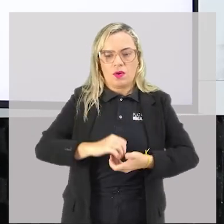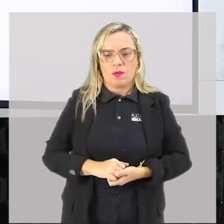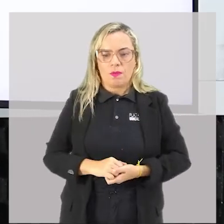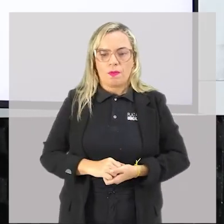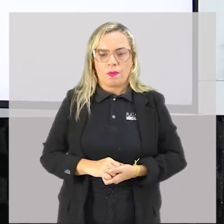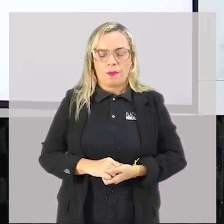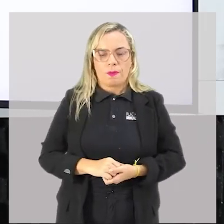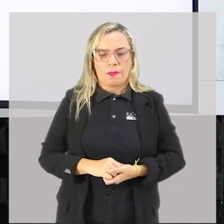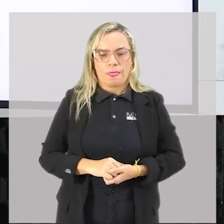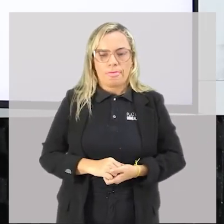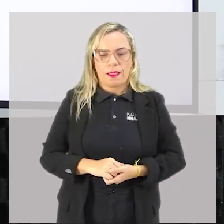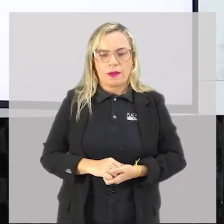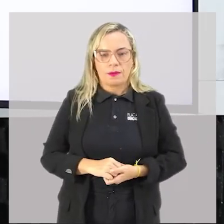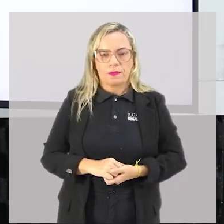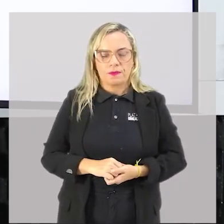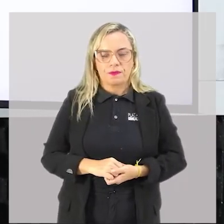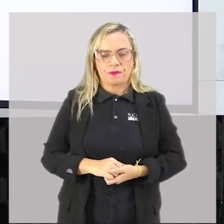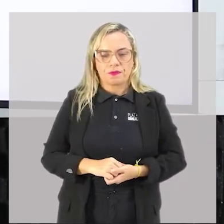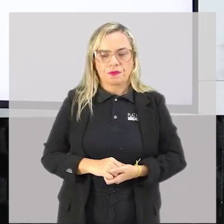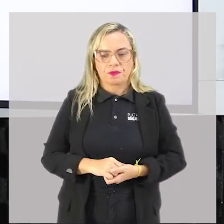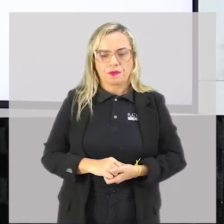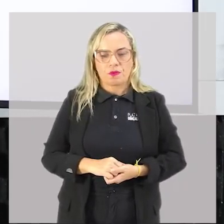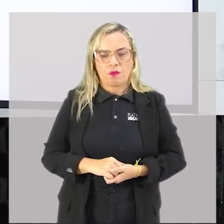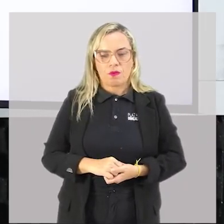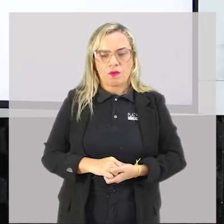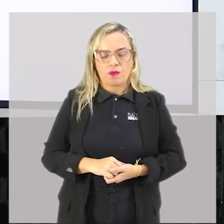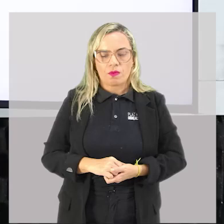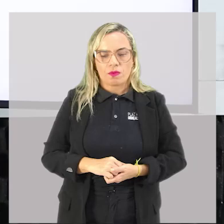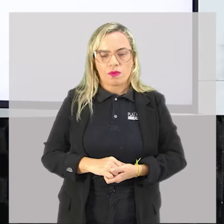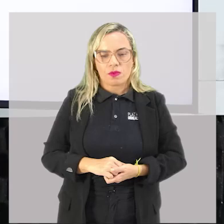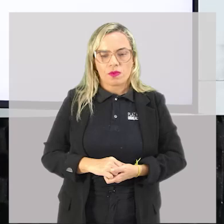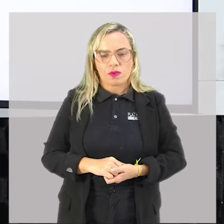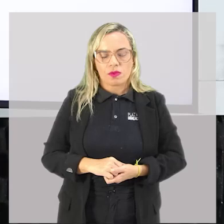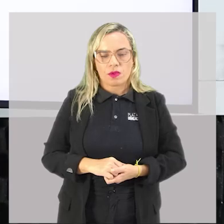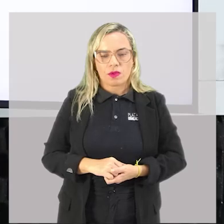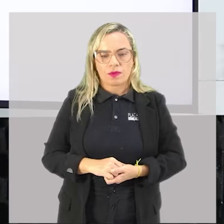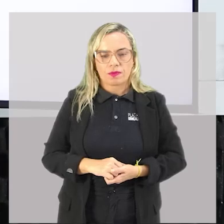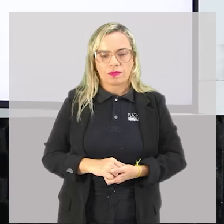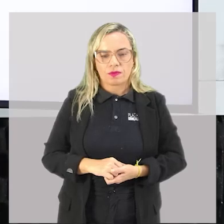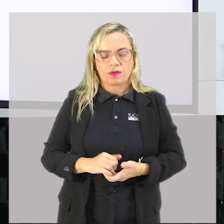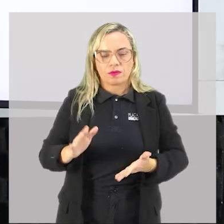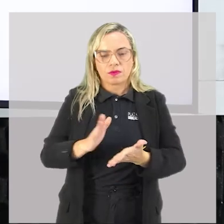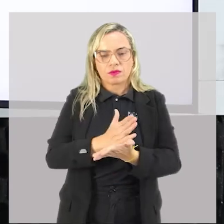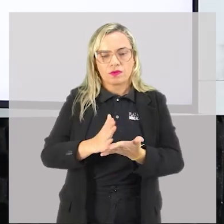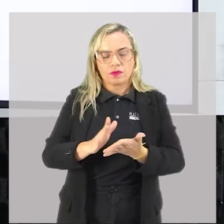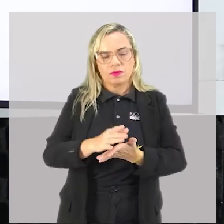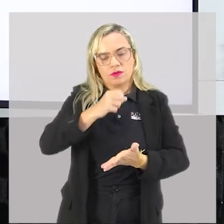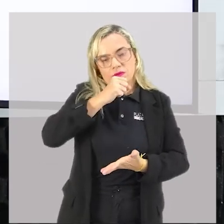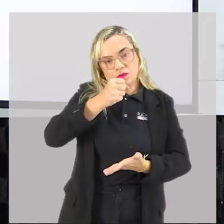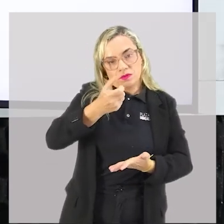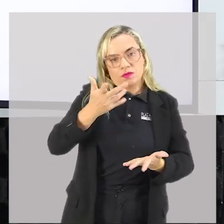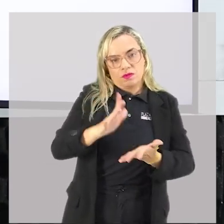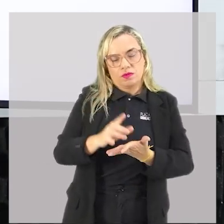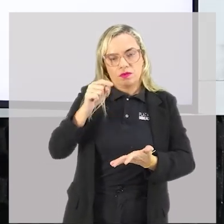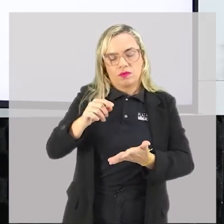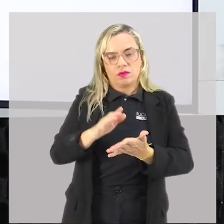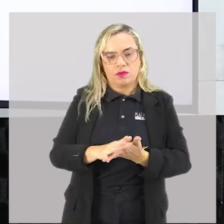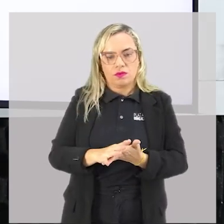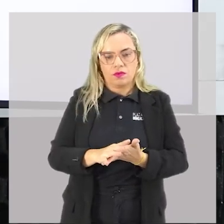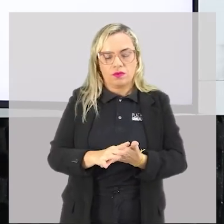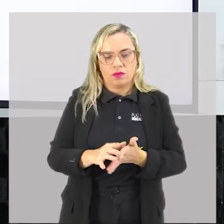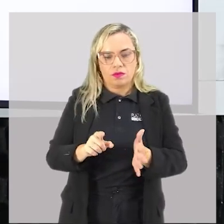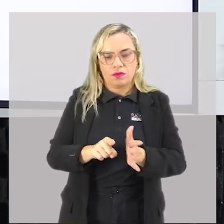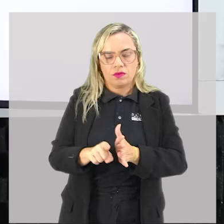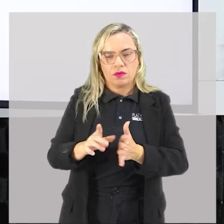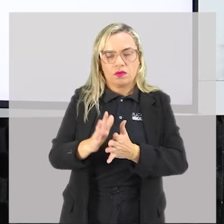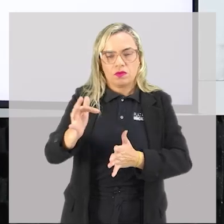competição. What are your future career plans? Algumas entrevistas vão perguntar que planos você tem, né,